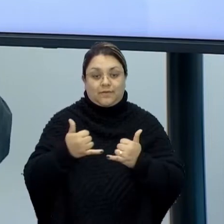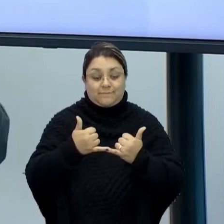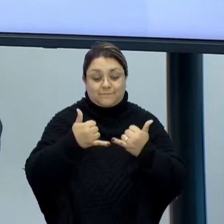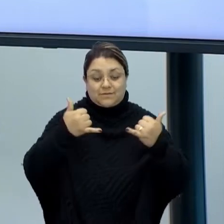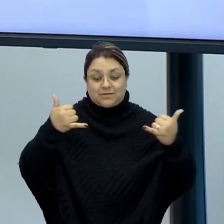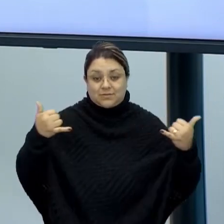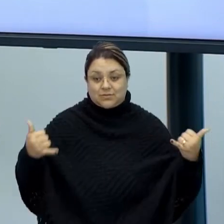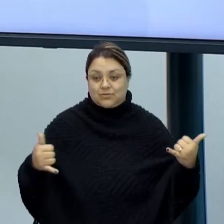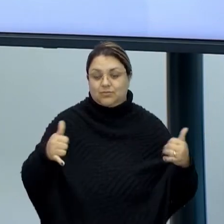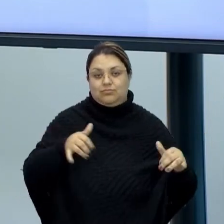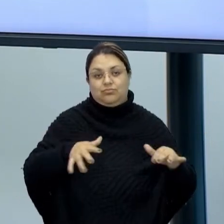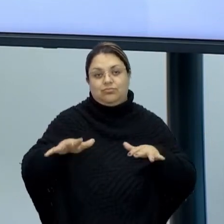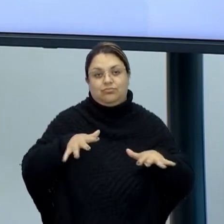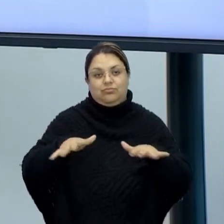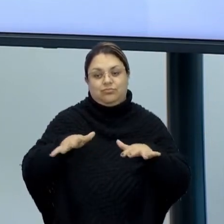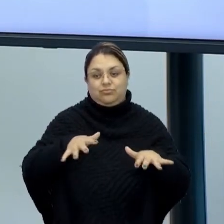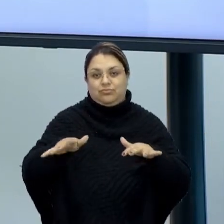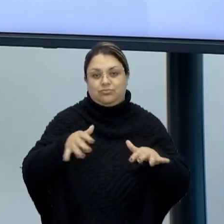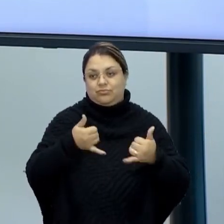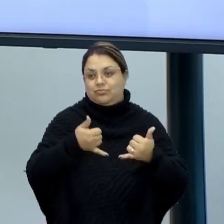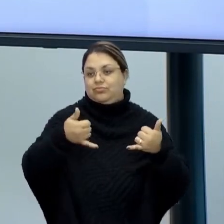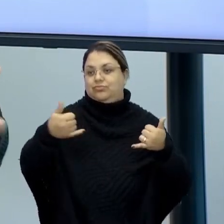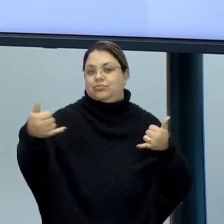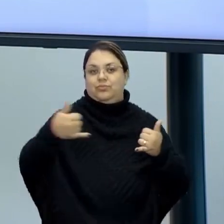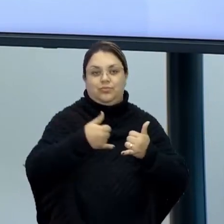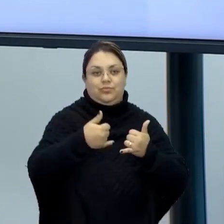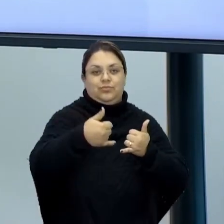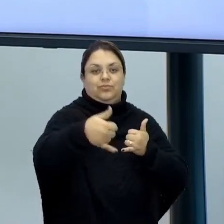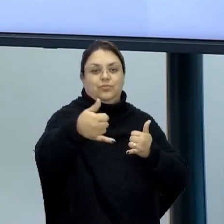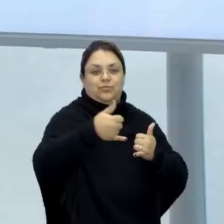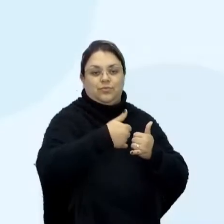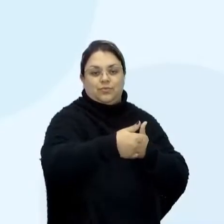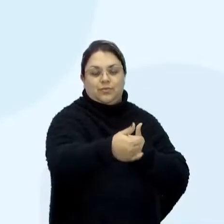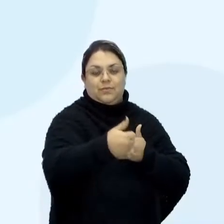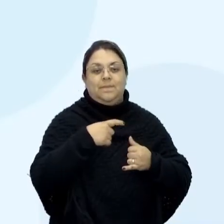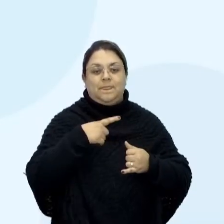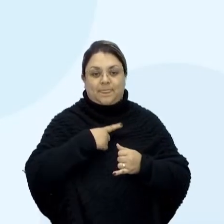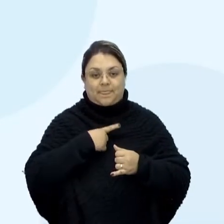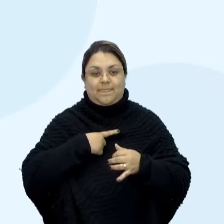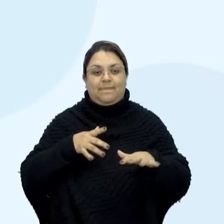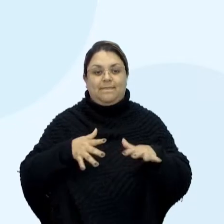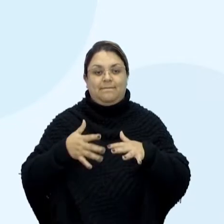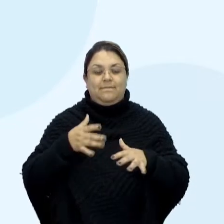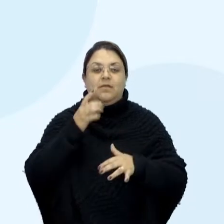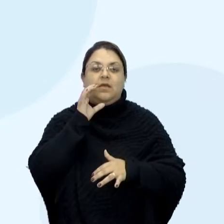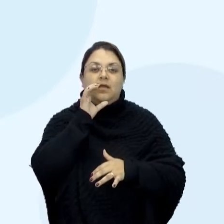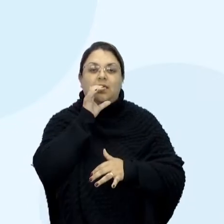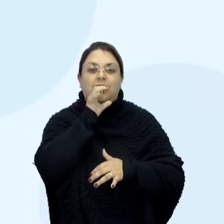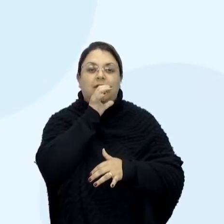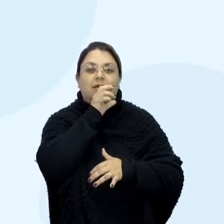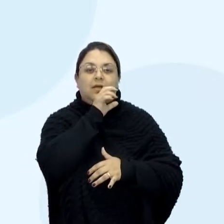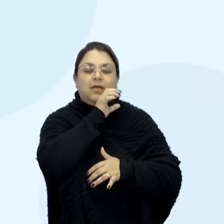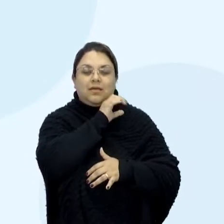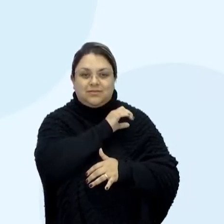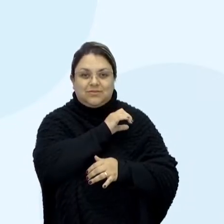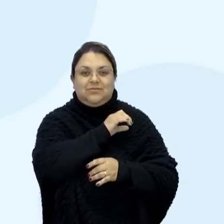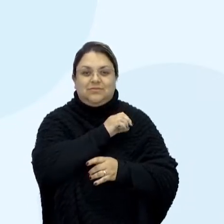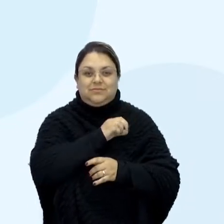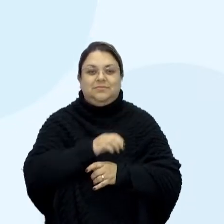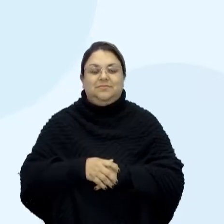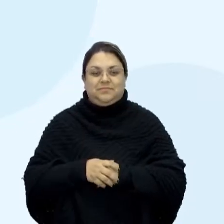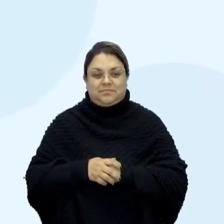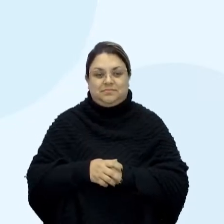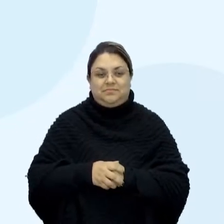se movimentam, acontece um fenômeno chamado efeito Joule, que é o aquecimento aí desse material,